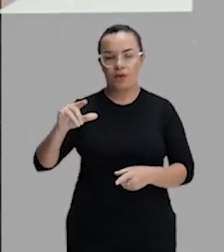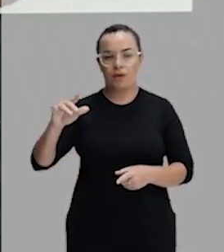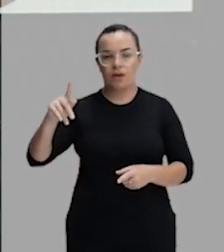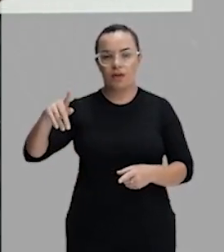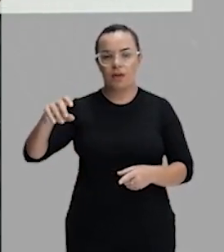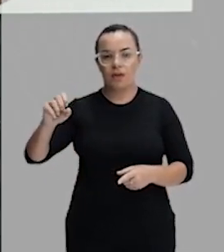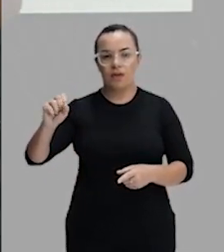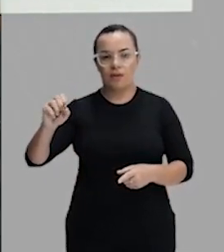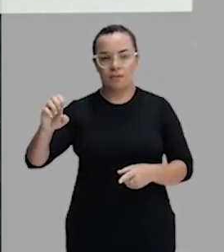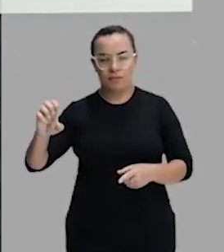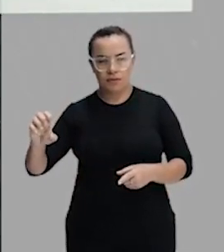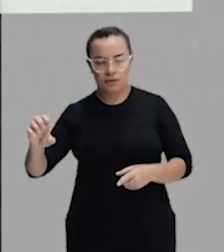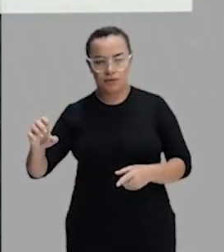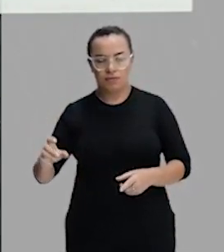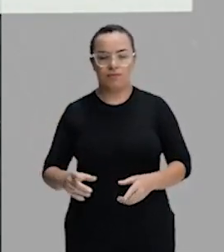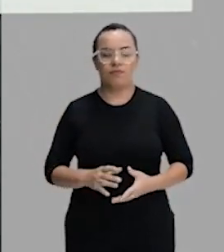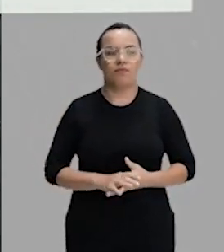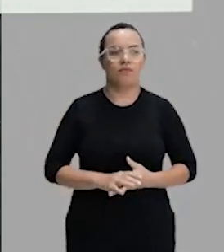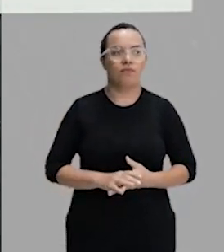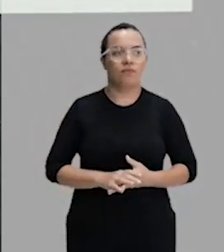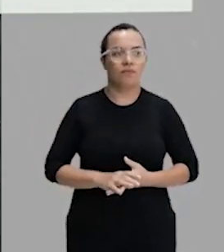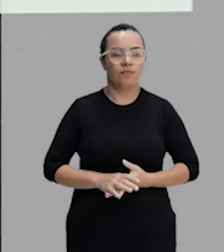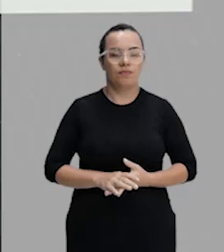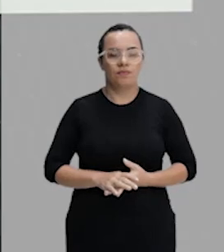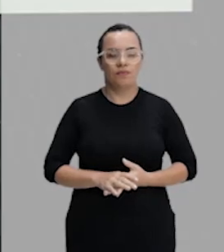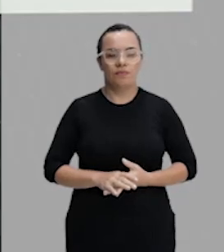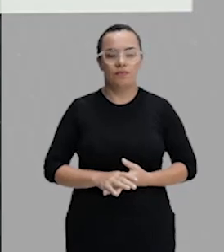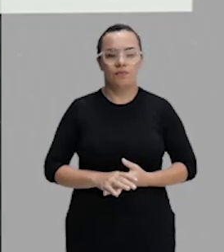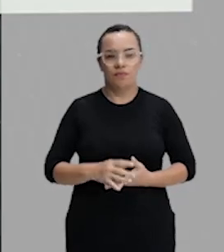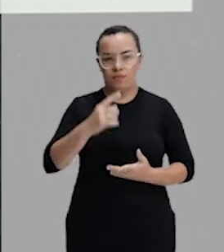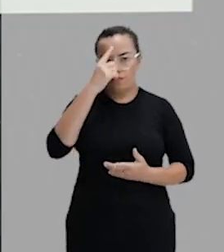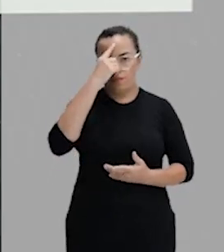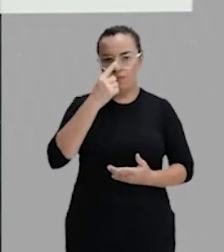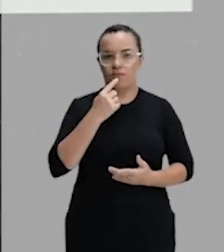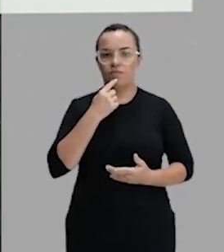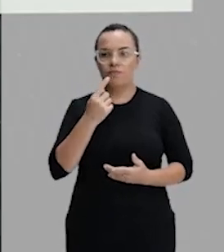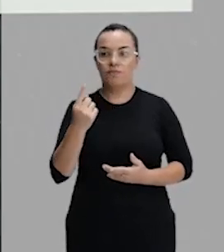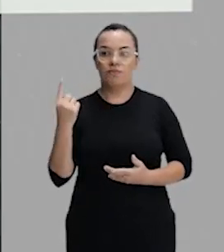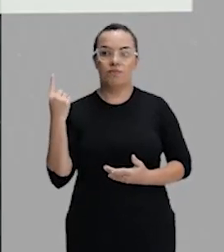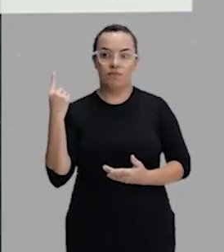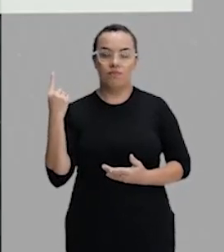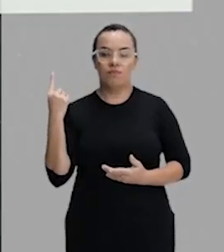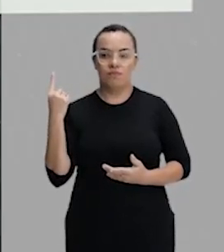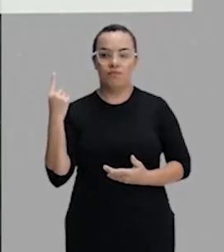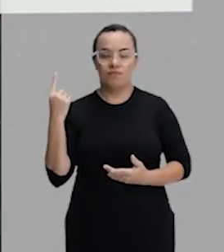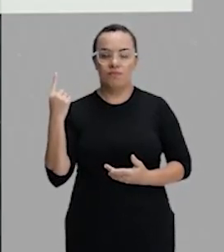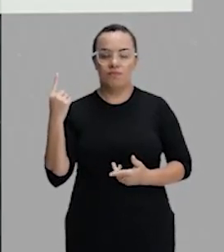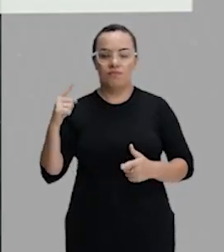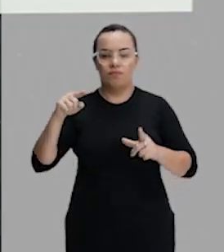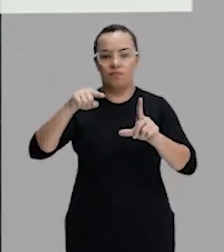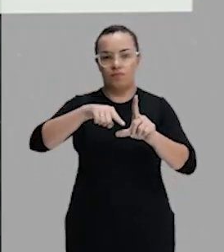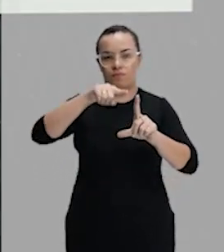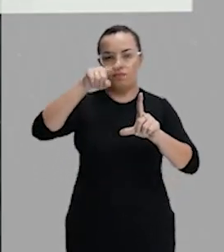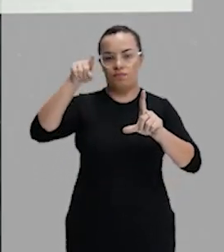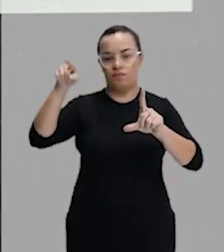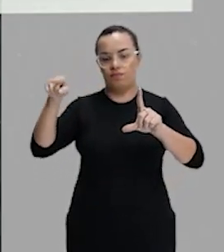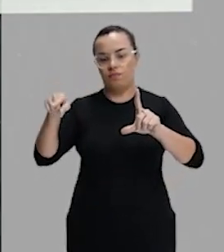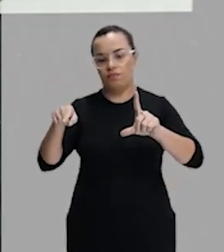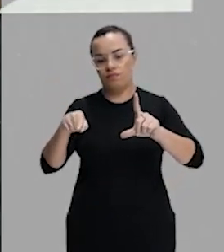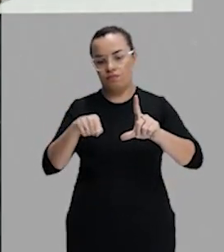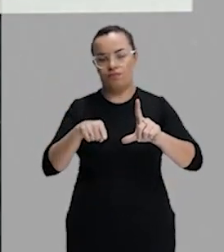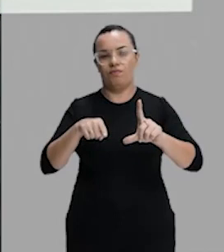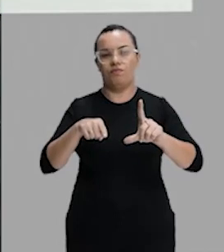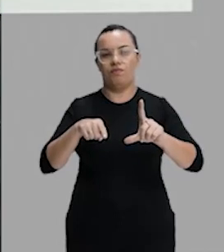cone. Certinho? Então, essa figura aqui, ó, essa aqui, ó, uma parábola, essa aqui é a nossa parábola que nós vamos